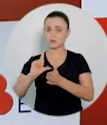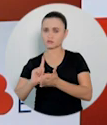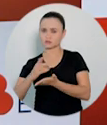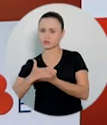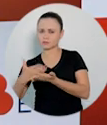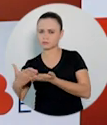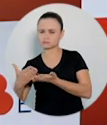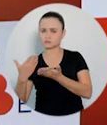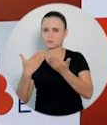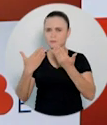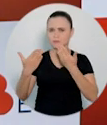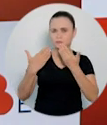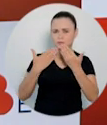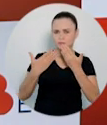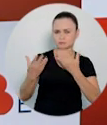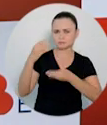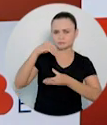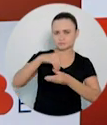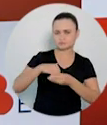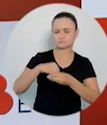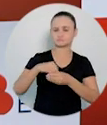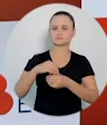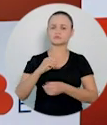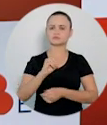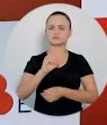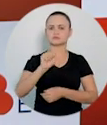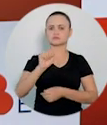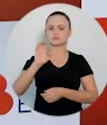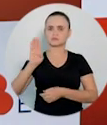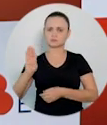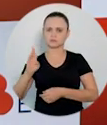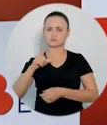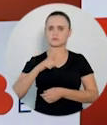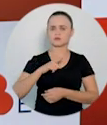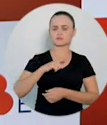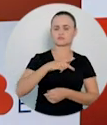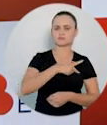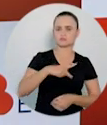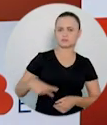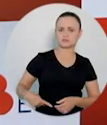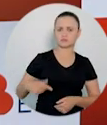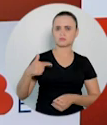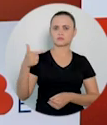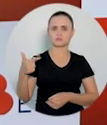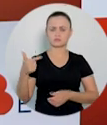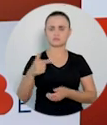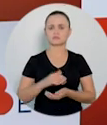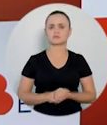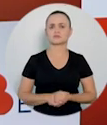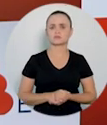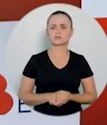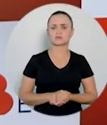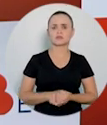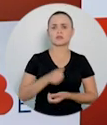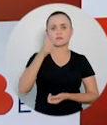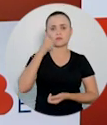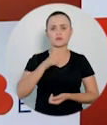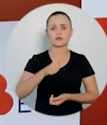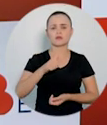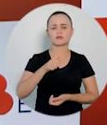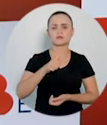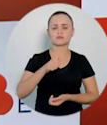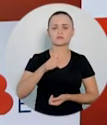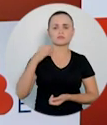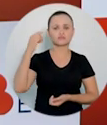conversa que aconteceu no plenário da OAB com a participação da vice-presidente da Comissão Nacional da Mulher Advogada,